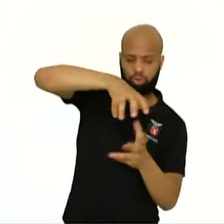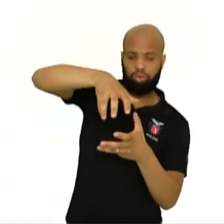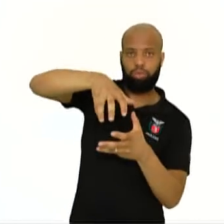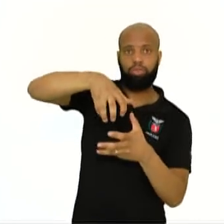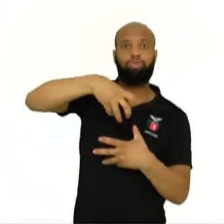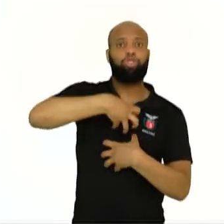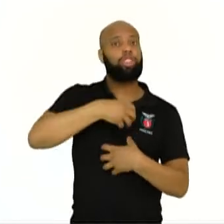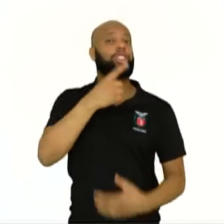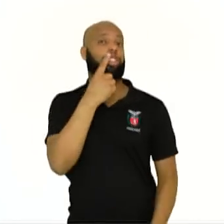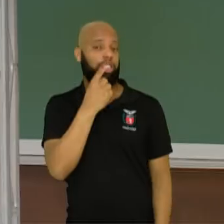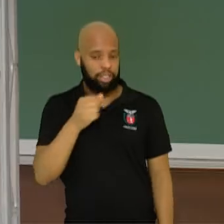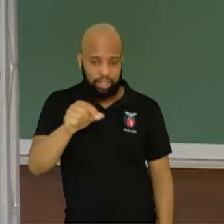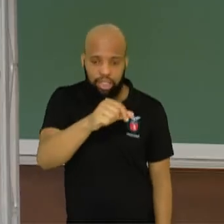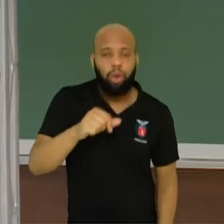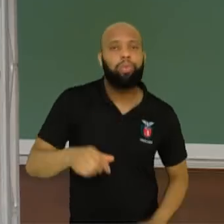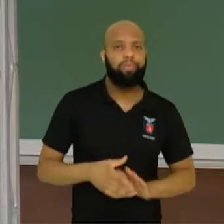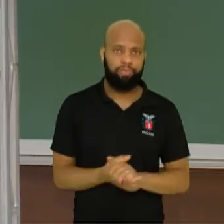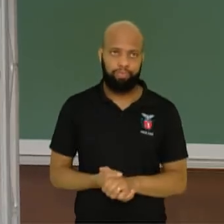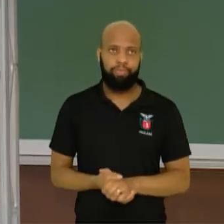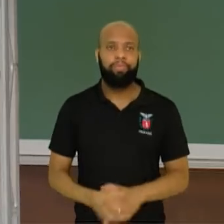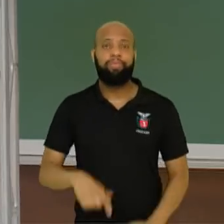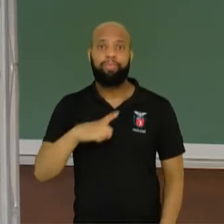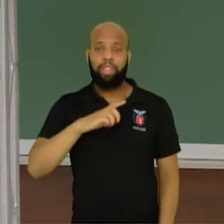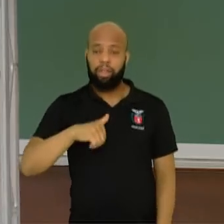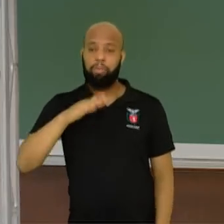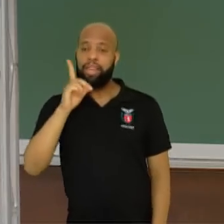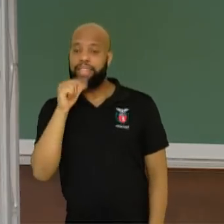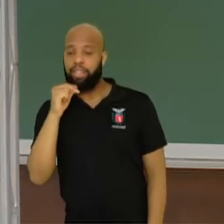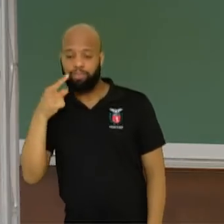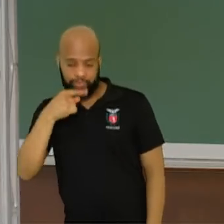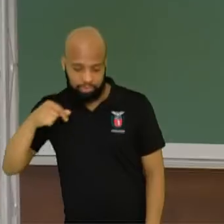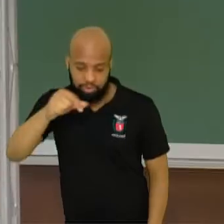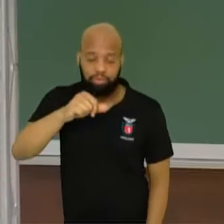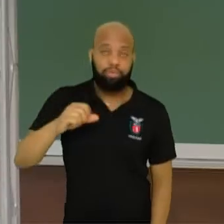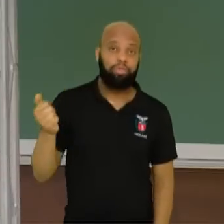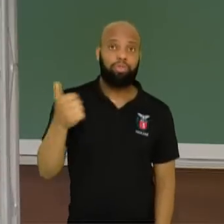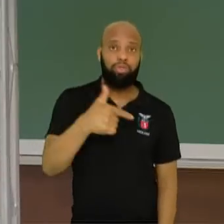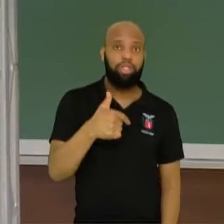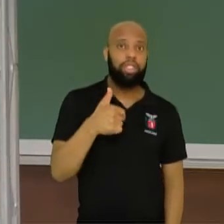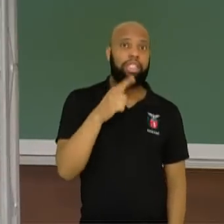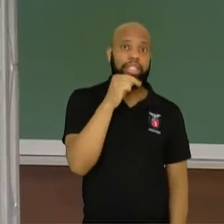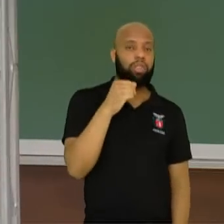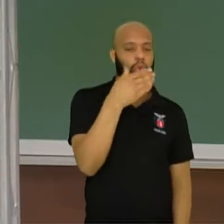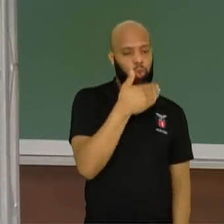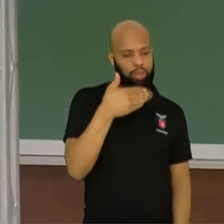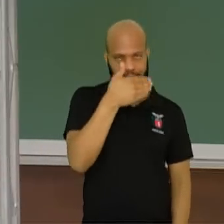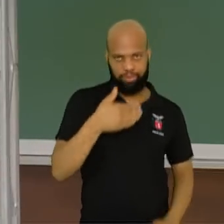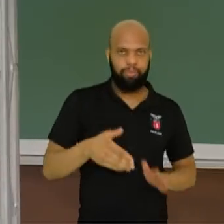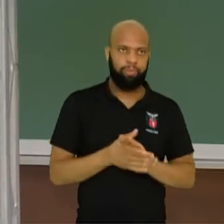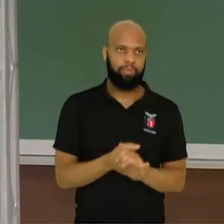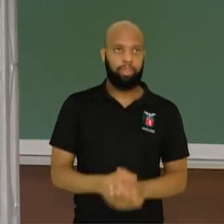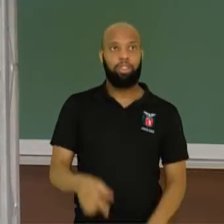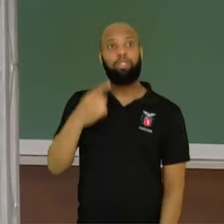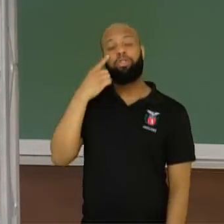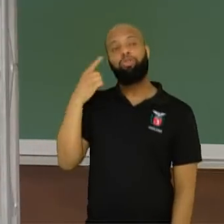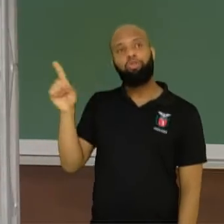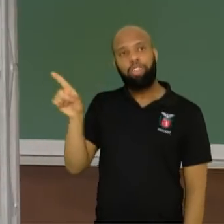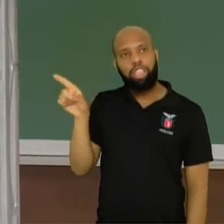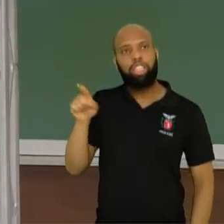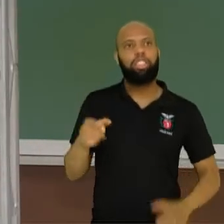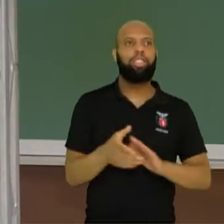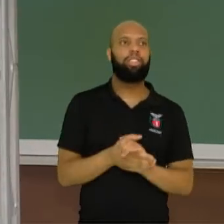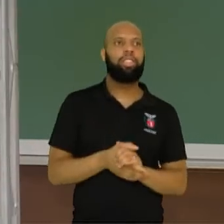água doce, o que falta para completar 100%. Aonde que eu encontro essa água salgada?